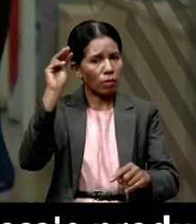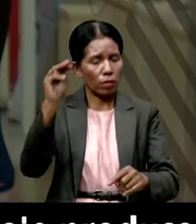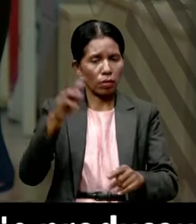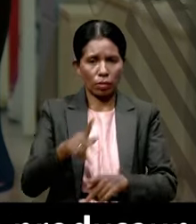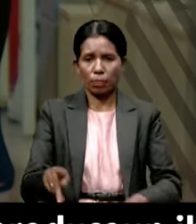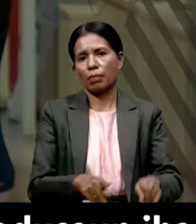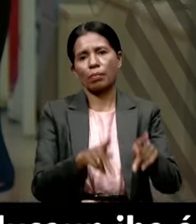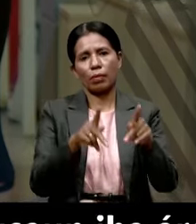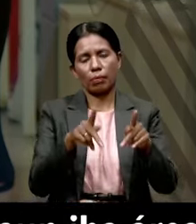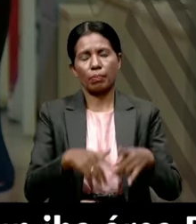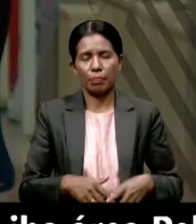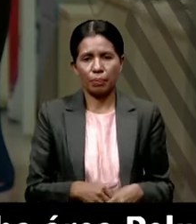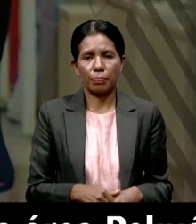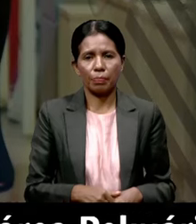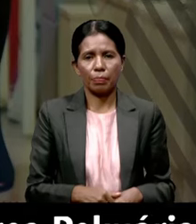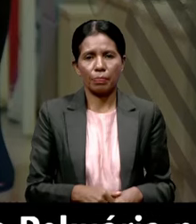Público.